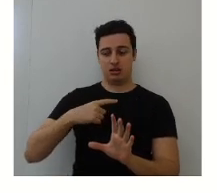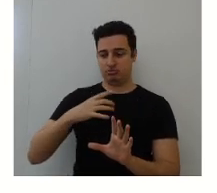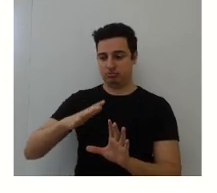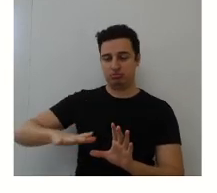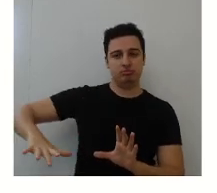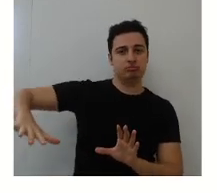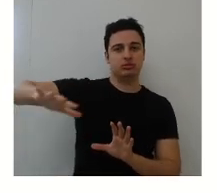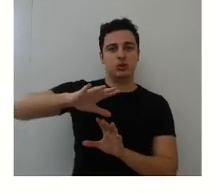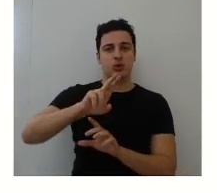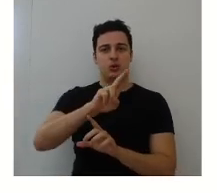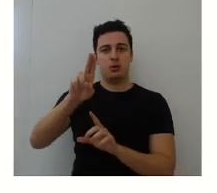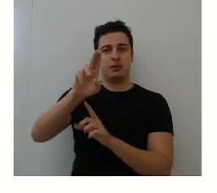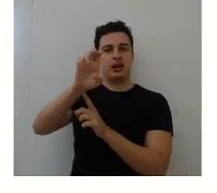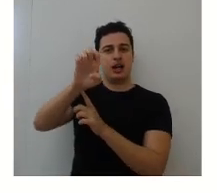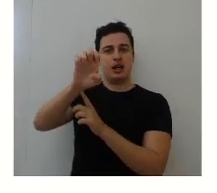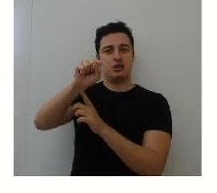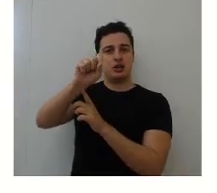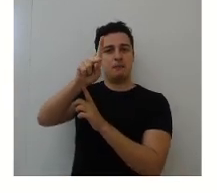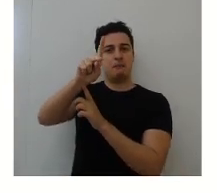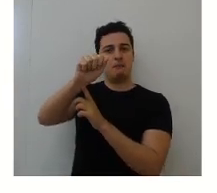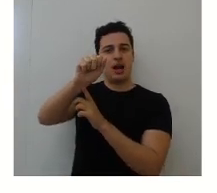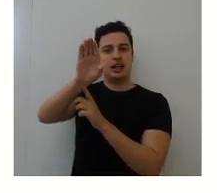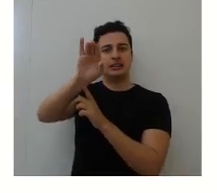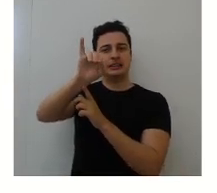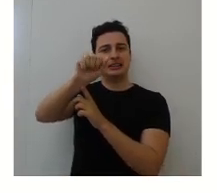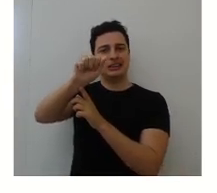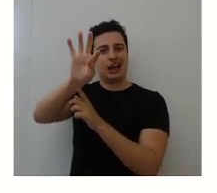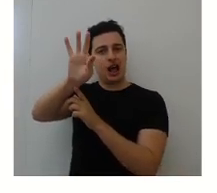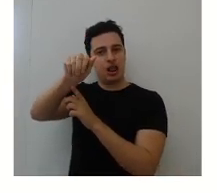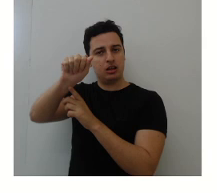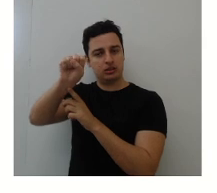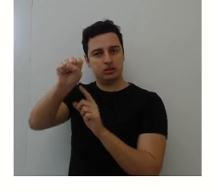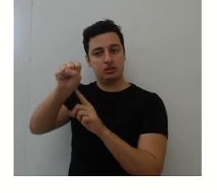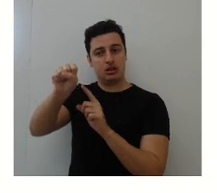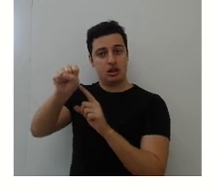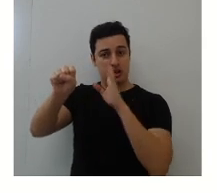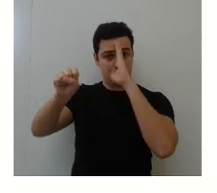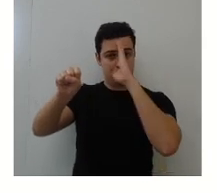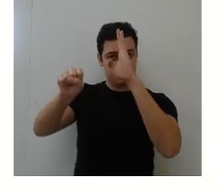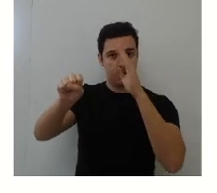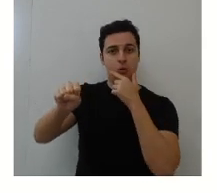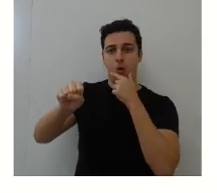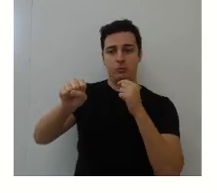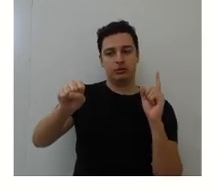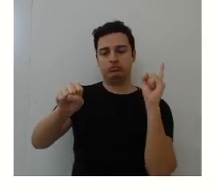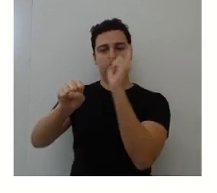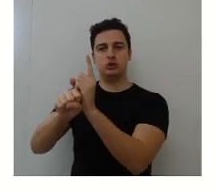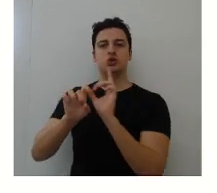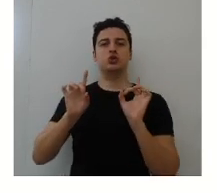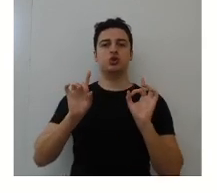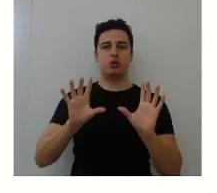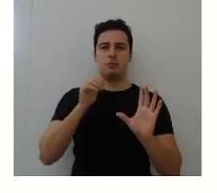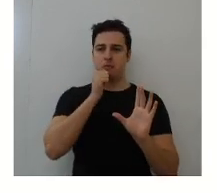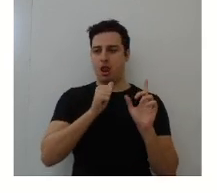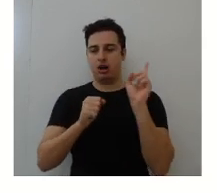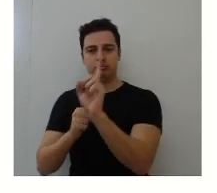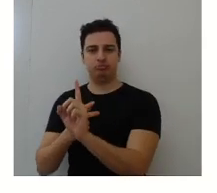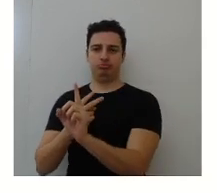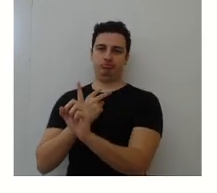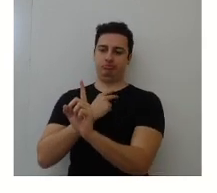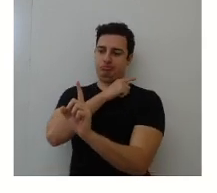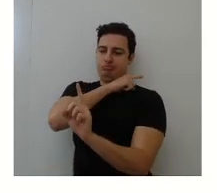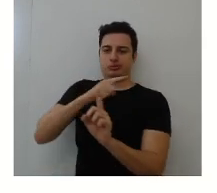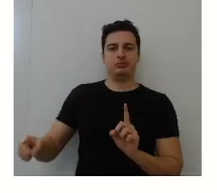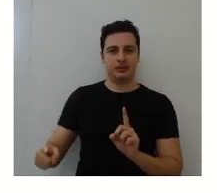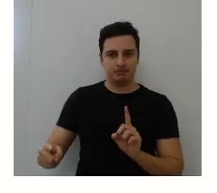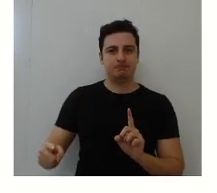ou Eupátridas, era a principal classe, só os homens faziam parte, né? Só eles tinham direitos na